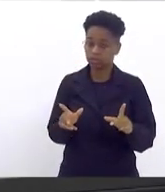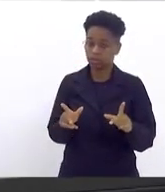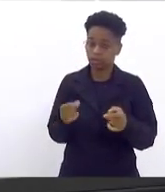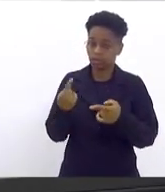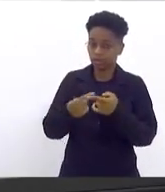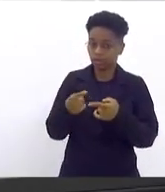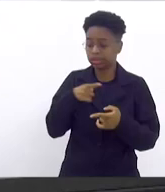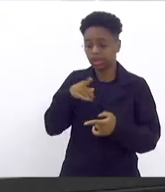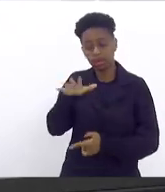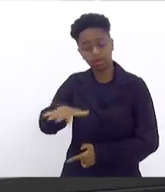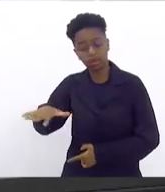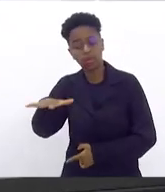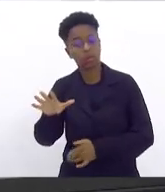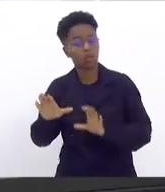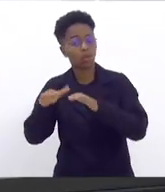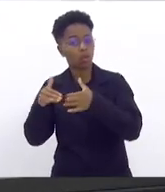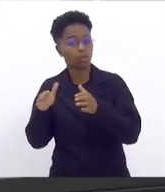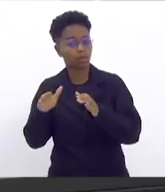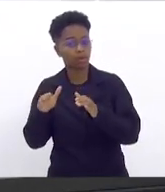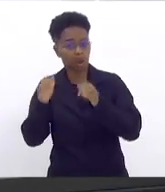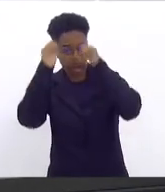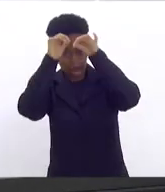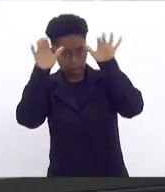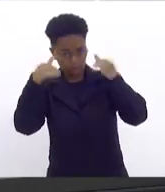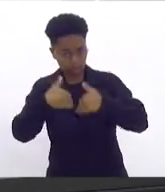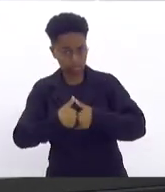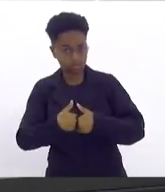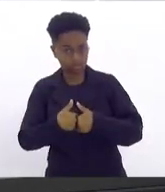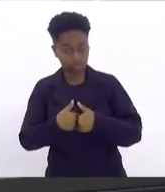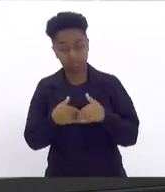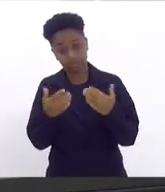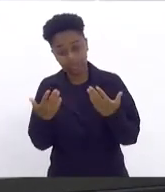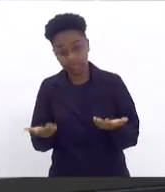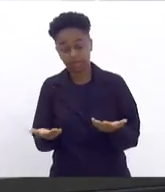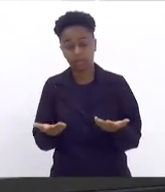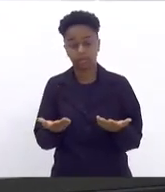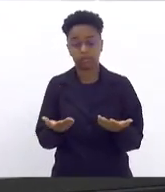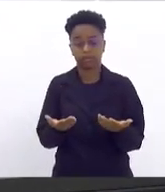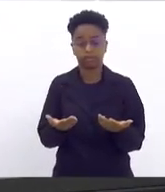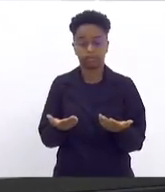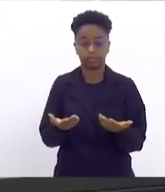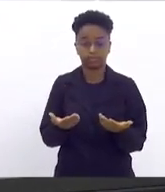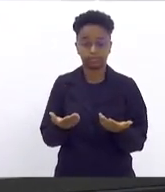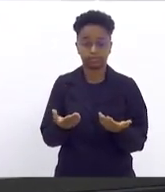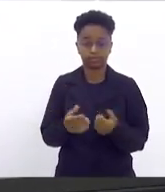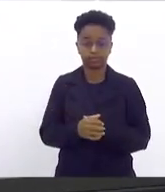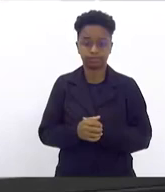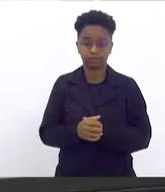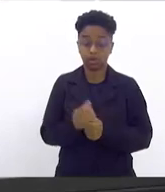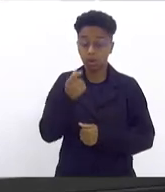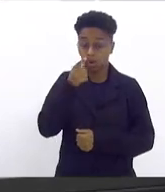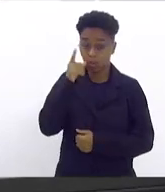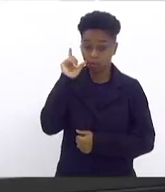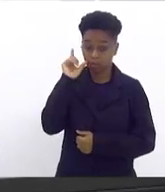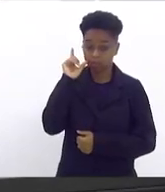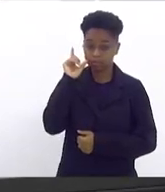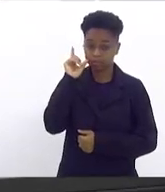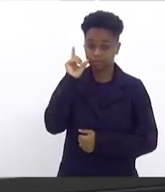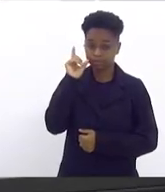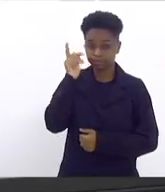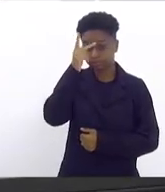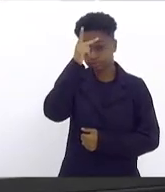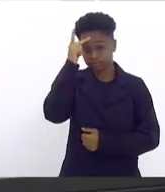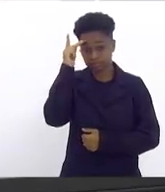pessoas com espectro autista. Então, o que ontem as